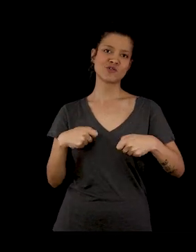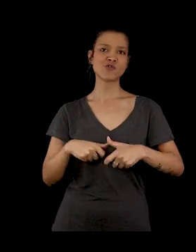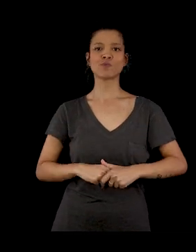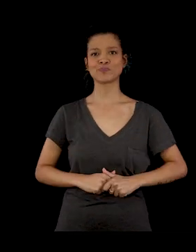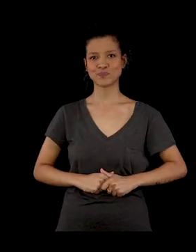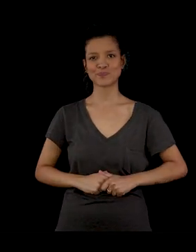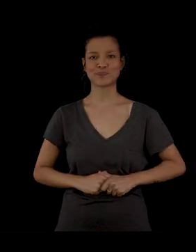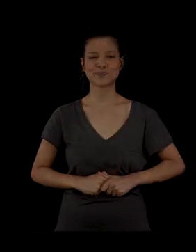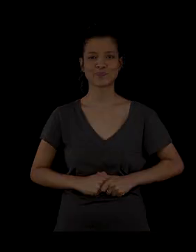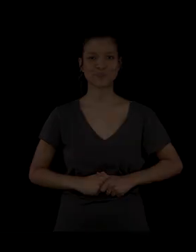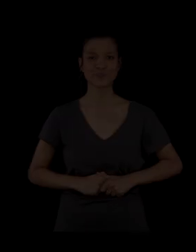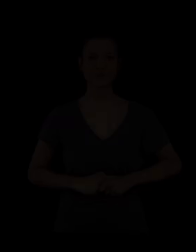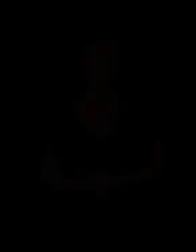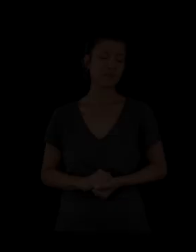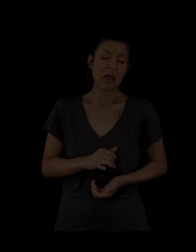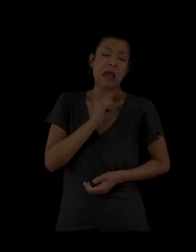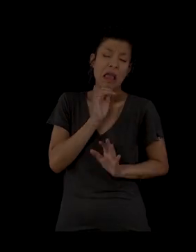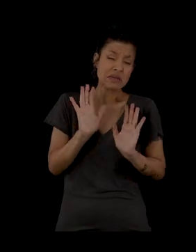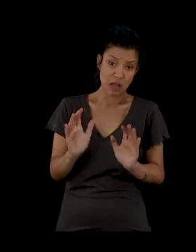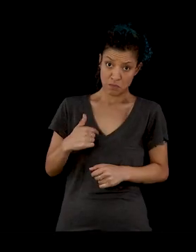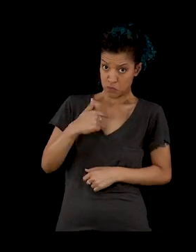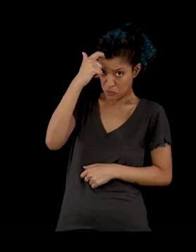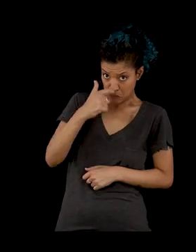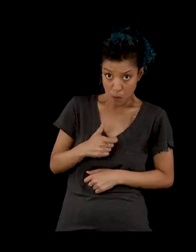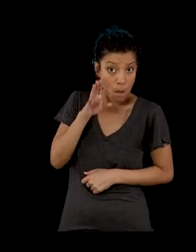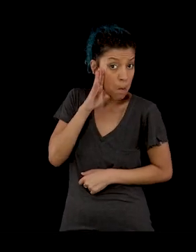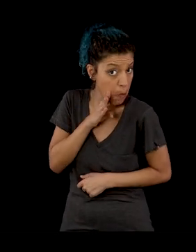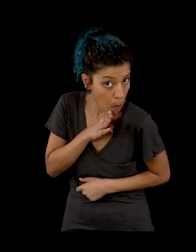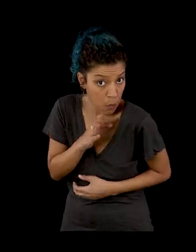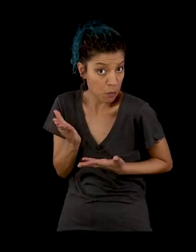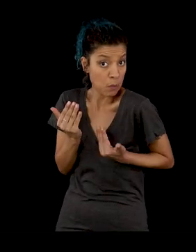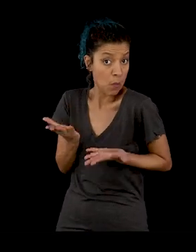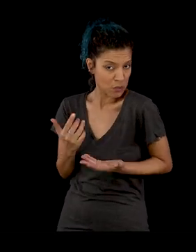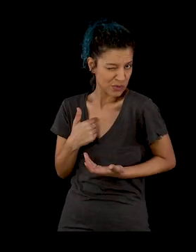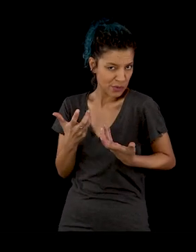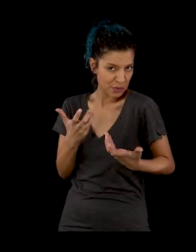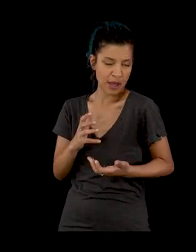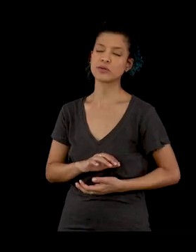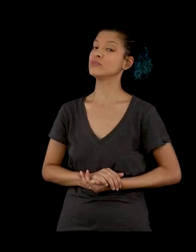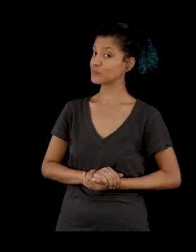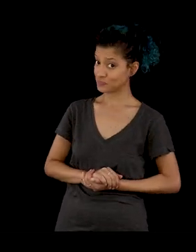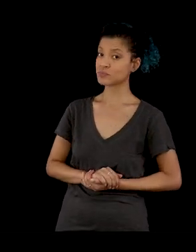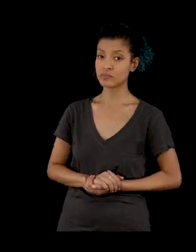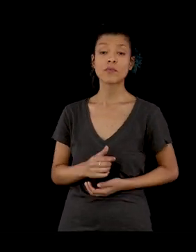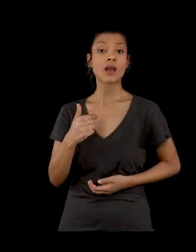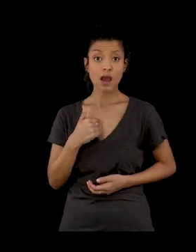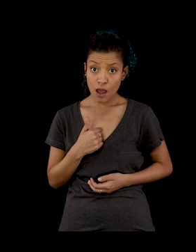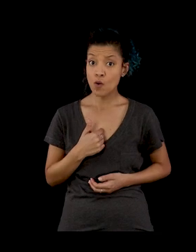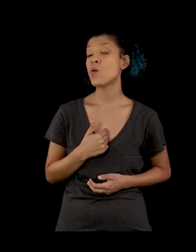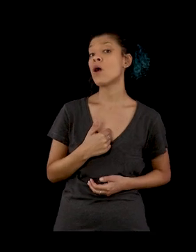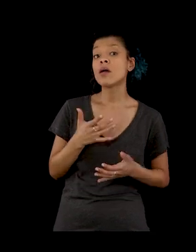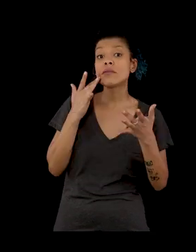de hoje em diante, ser um bom moço, não é? E queira escrever para não ser proibido. Então, eu preciso saber